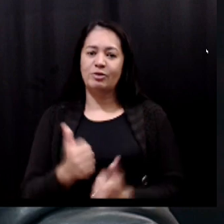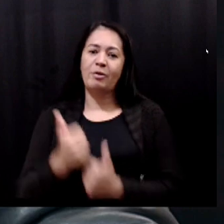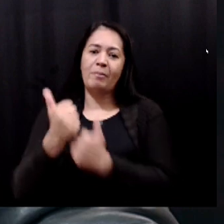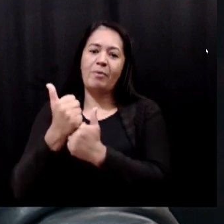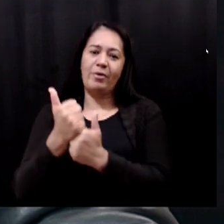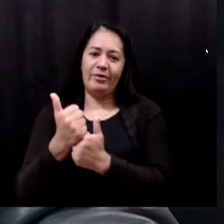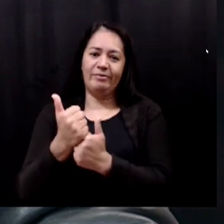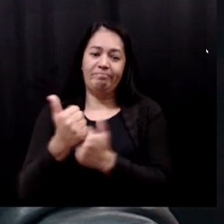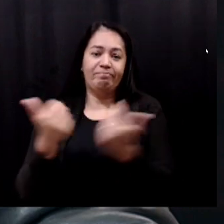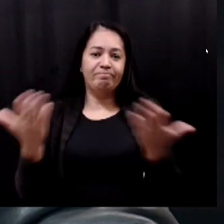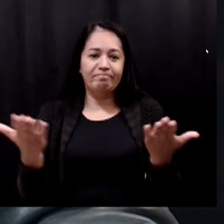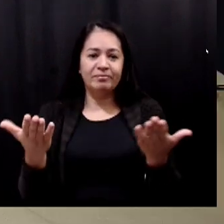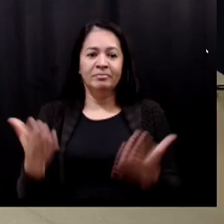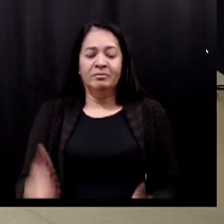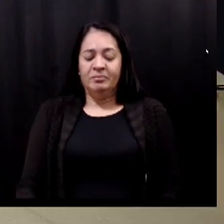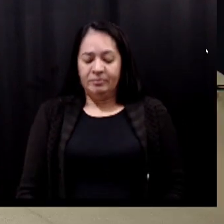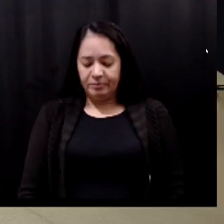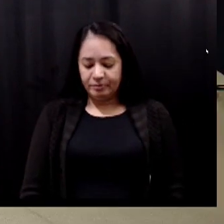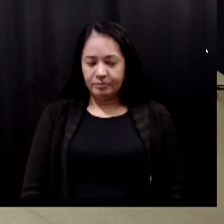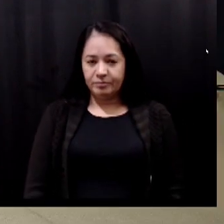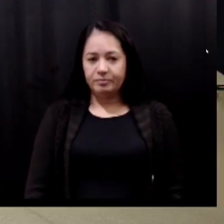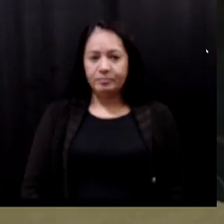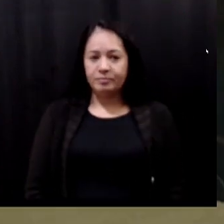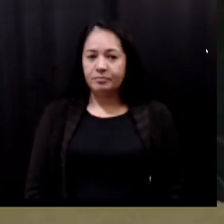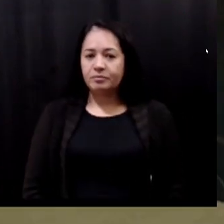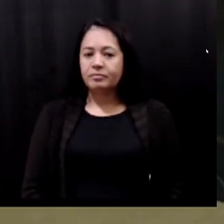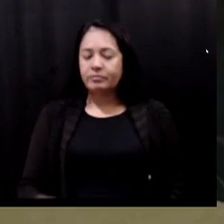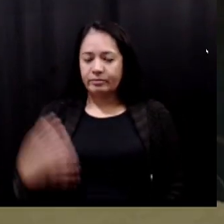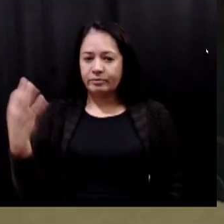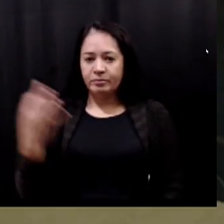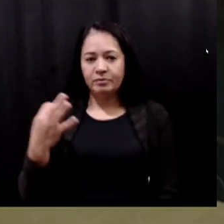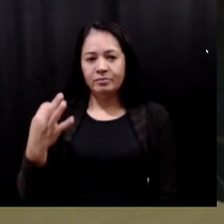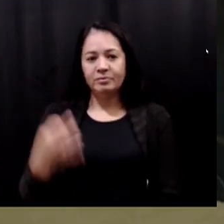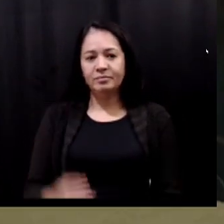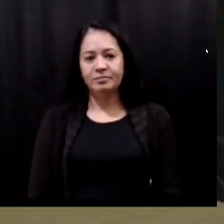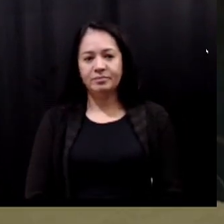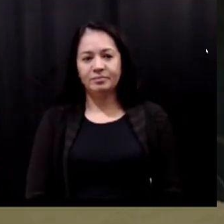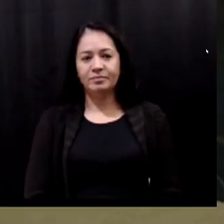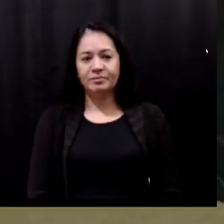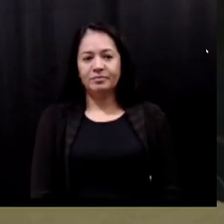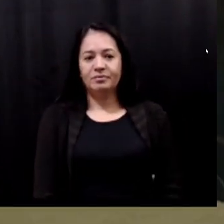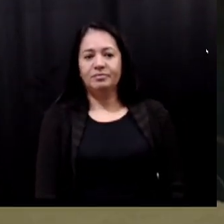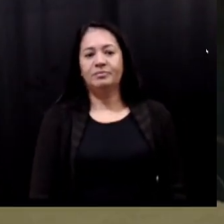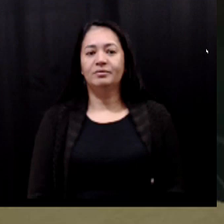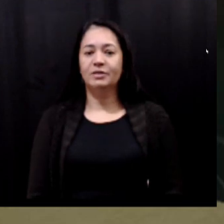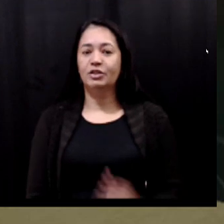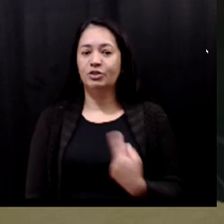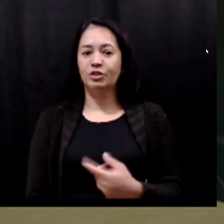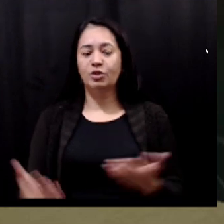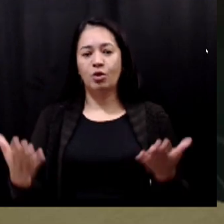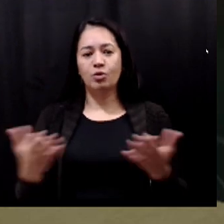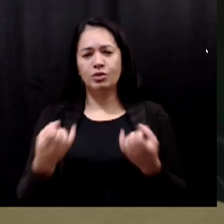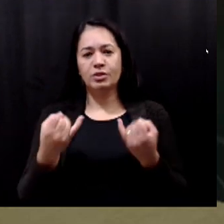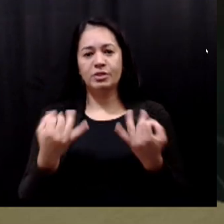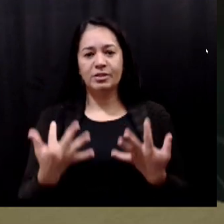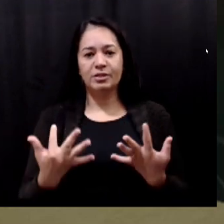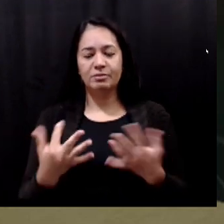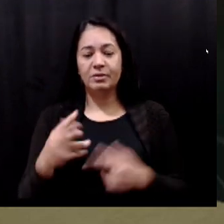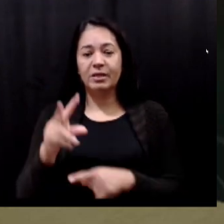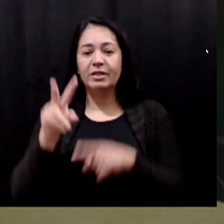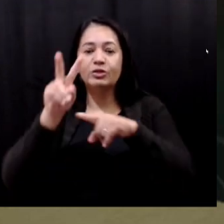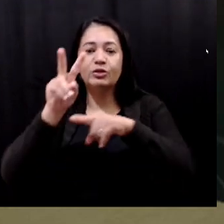Para a pessoa que cuida. Perfeito, Abelardo, perfeito. 8h46, nós estamos aqui falando de cuidados, né?